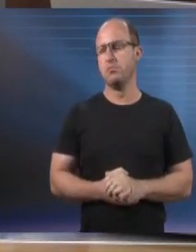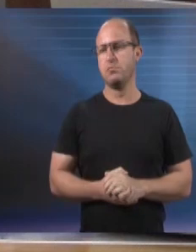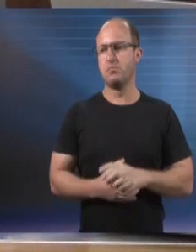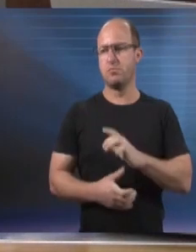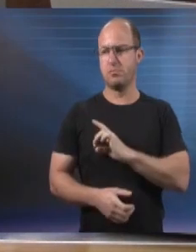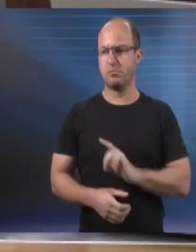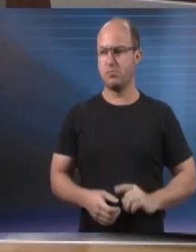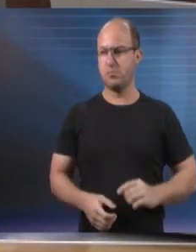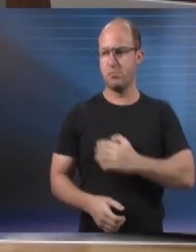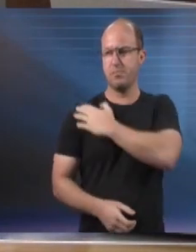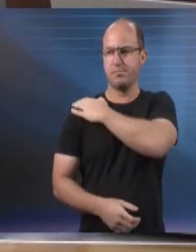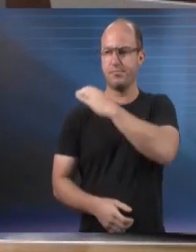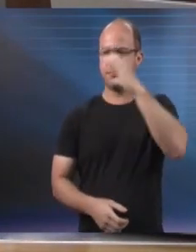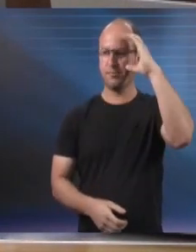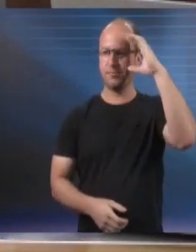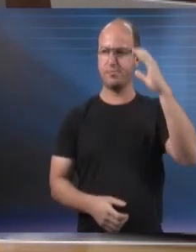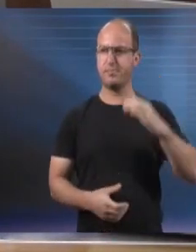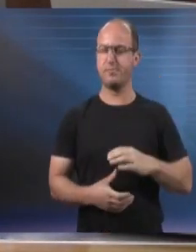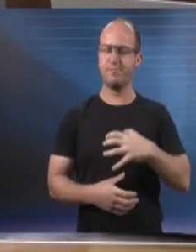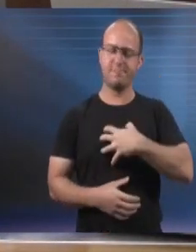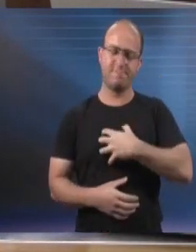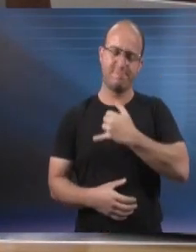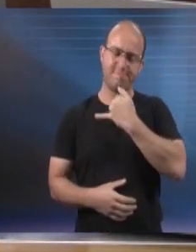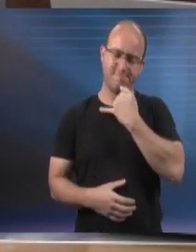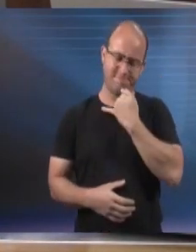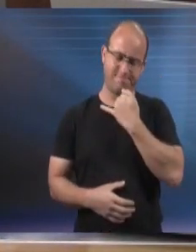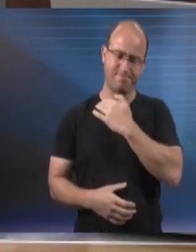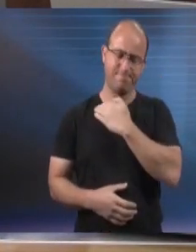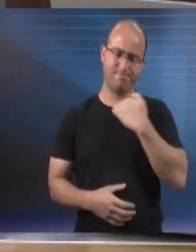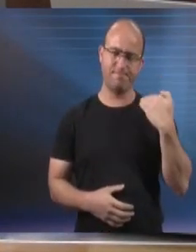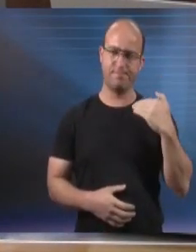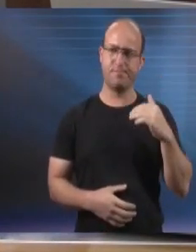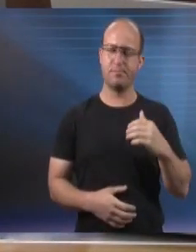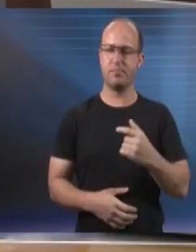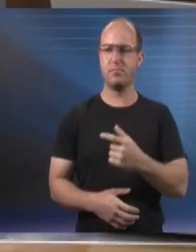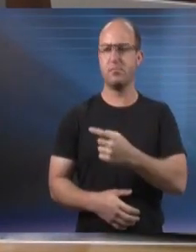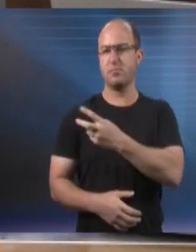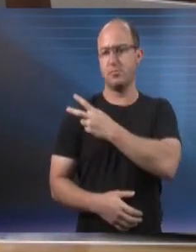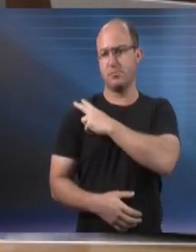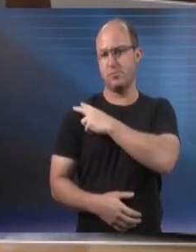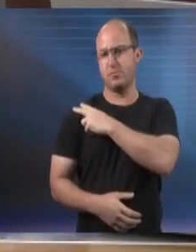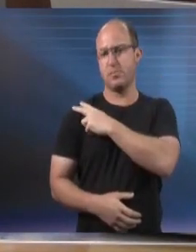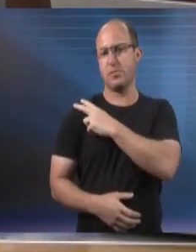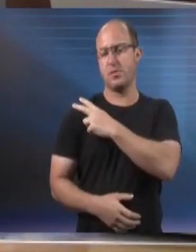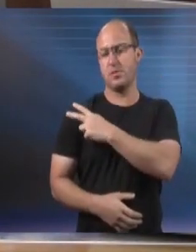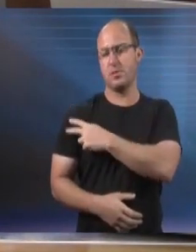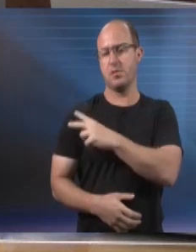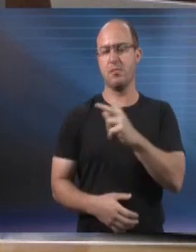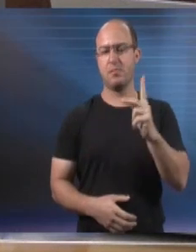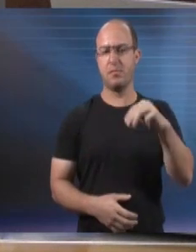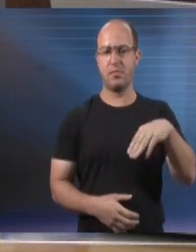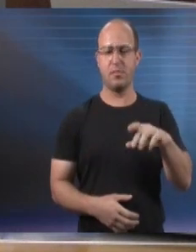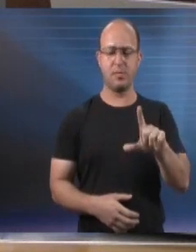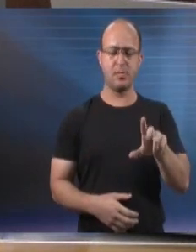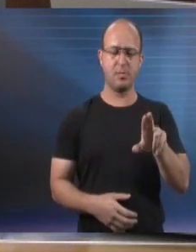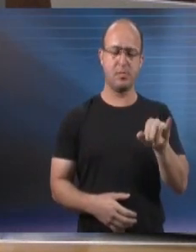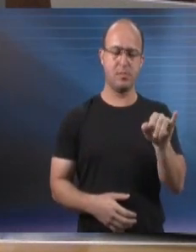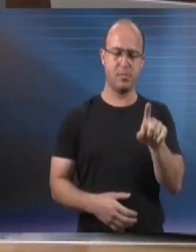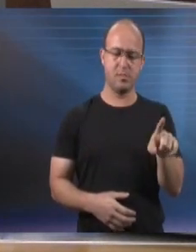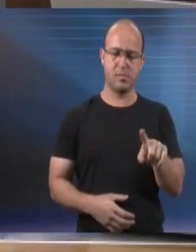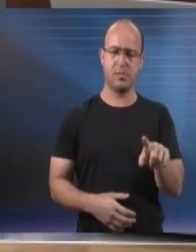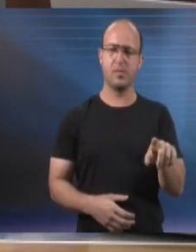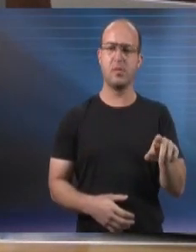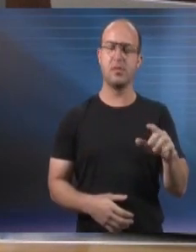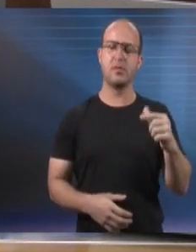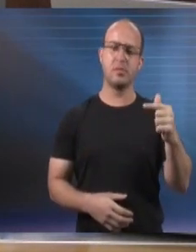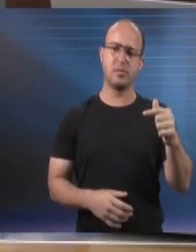Requerimento do deputado Coronel Azevedo: voto de profundo pesar pelo falecimento do segundo sargento PM Luiz Henrique da Costa, ocorrido em 7